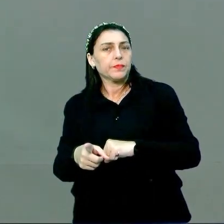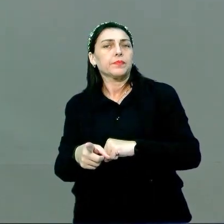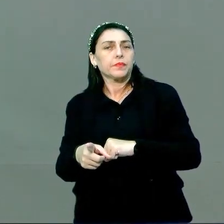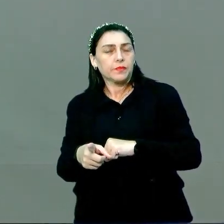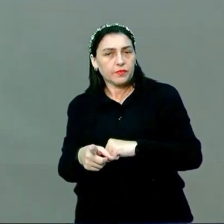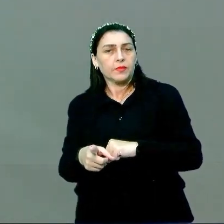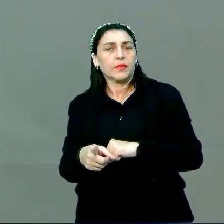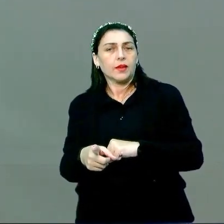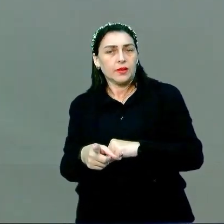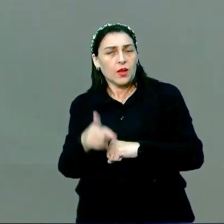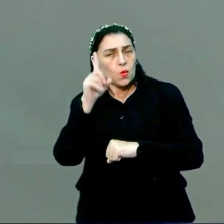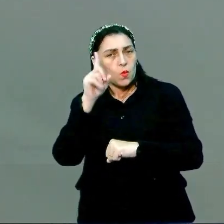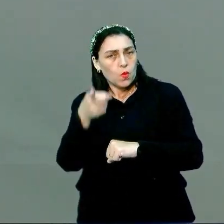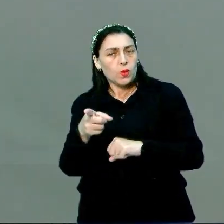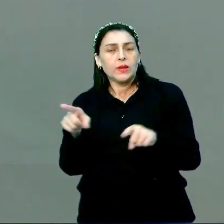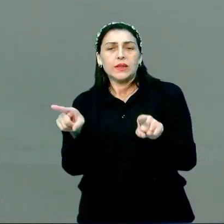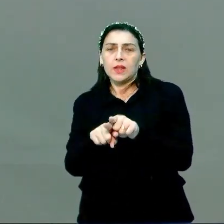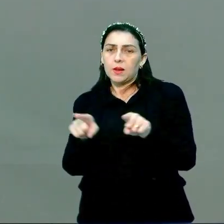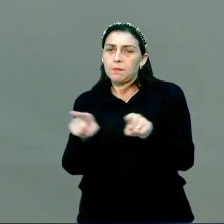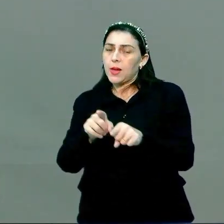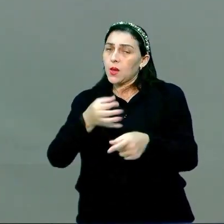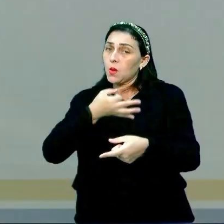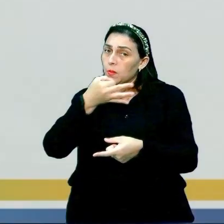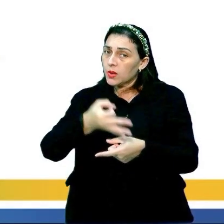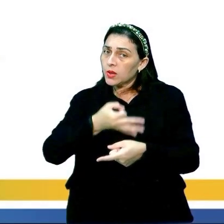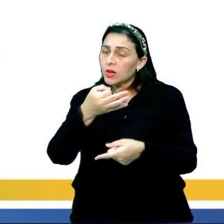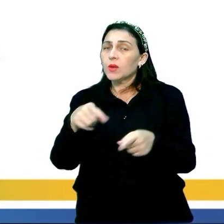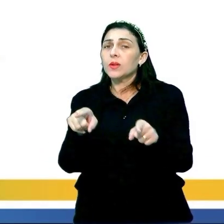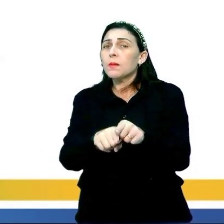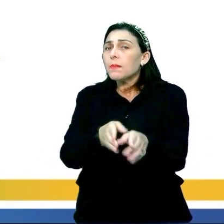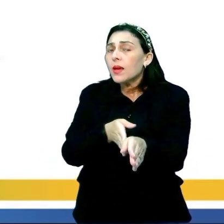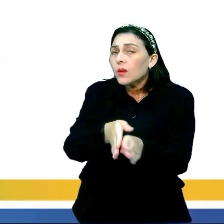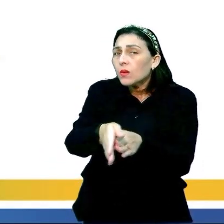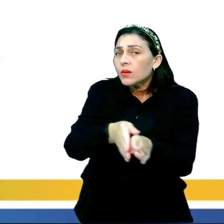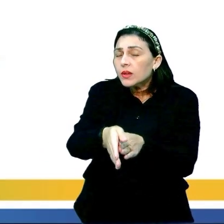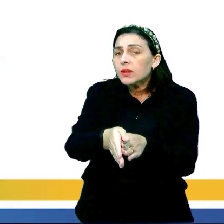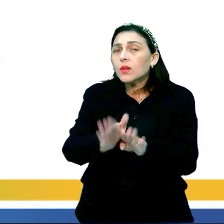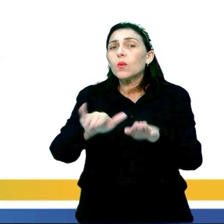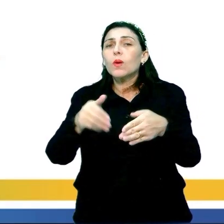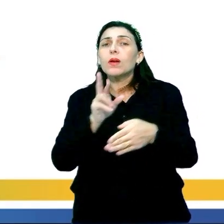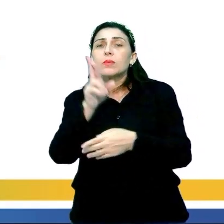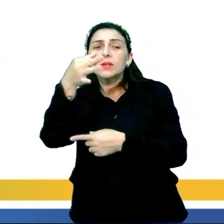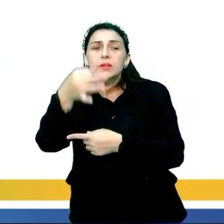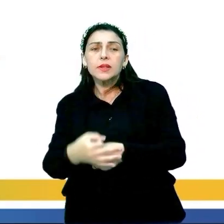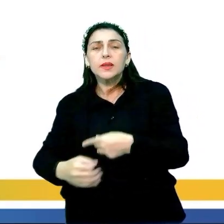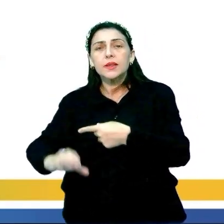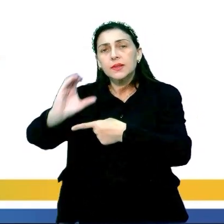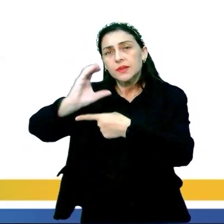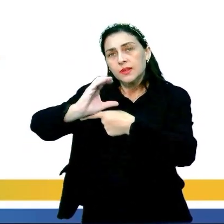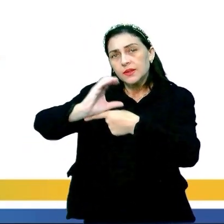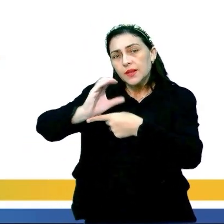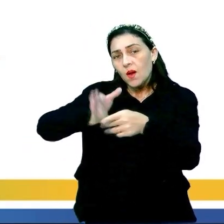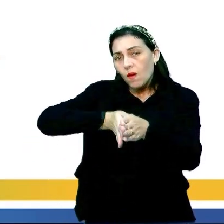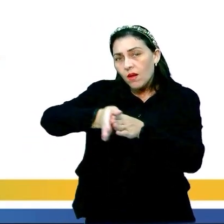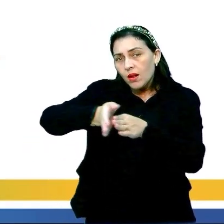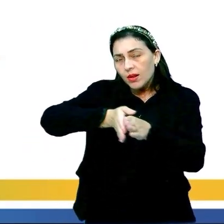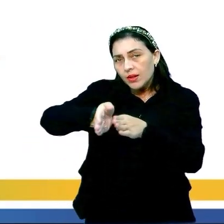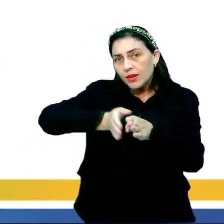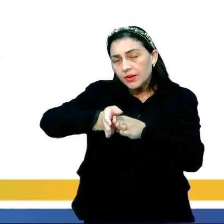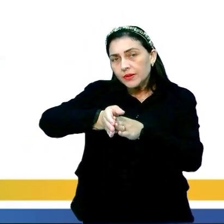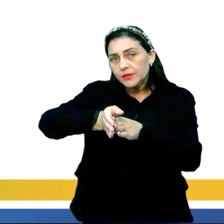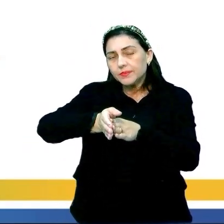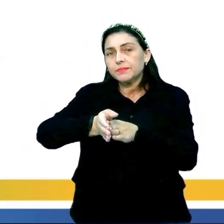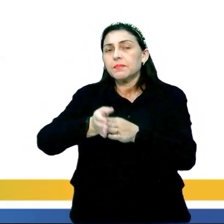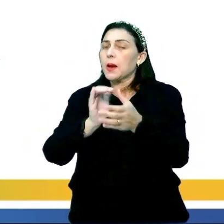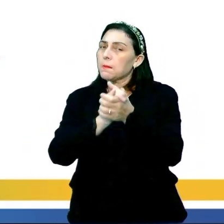no imperativo, eles dão ordem, eles te dão uma sugestão. Então, qual seria a alternativa correta? A letra C.